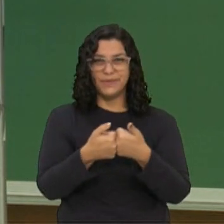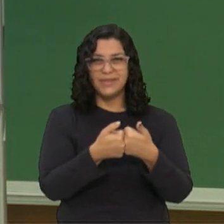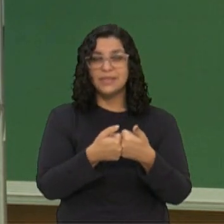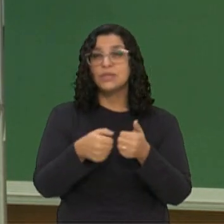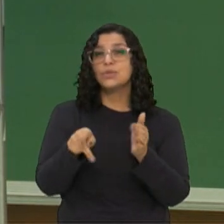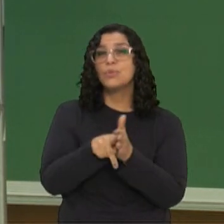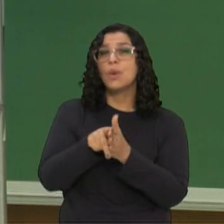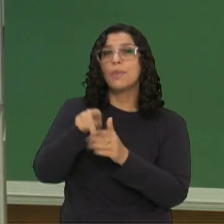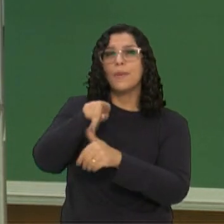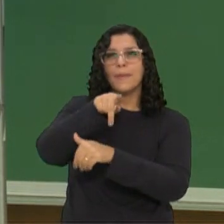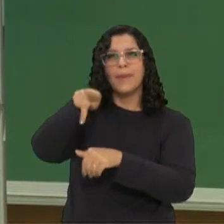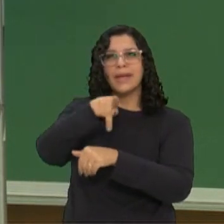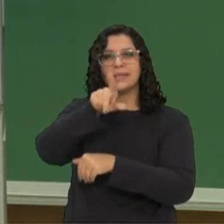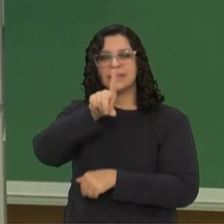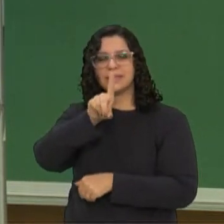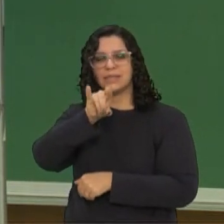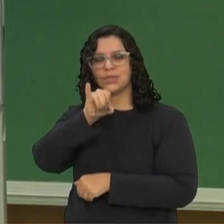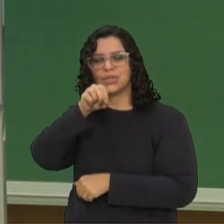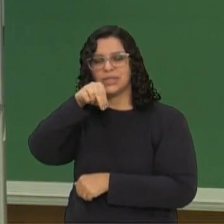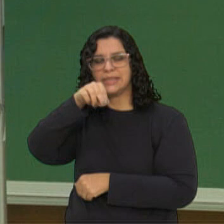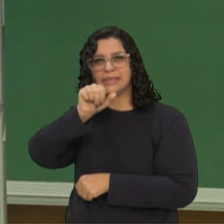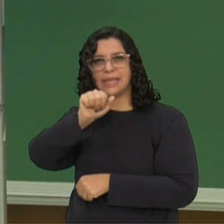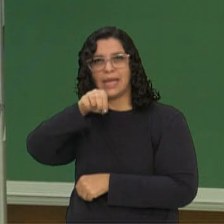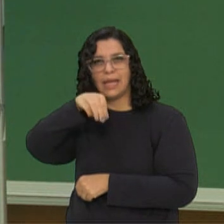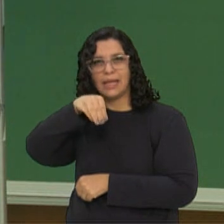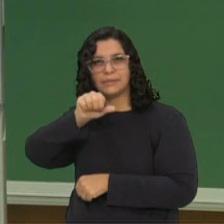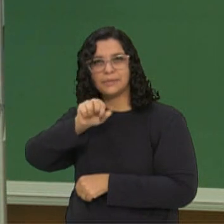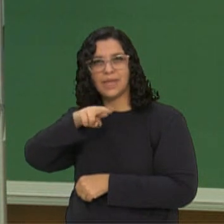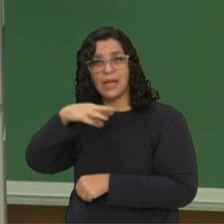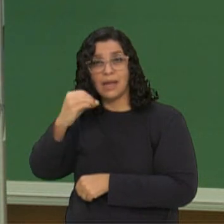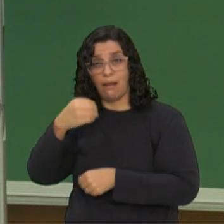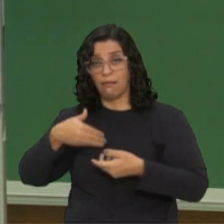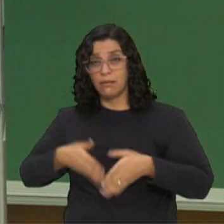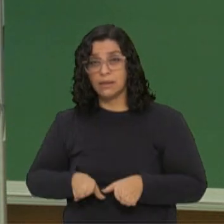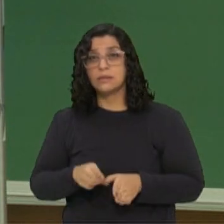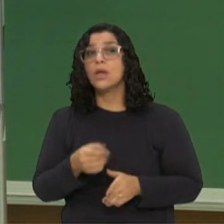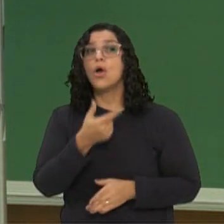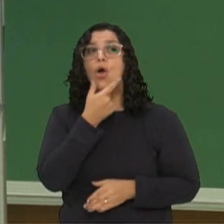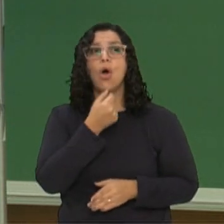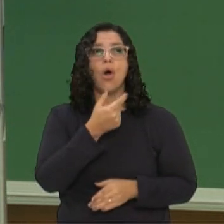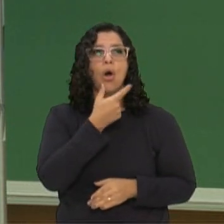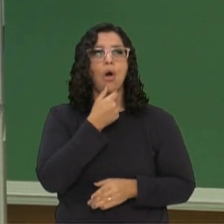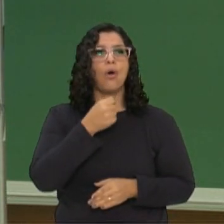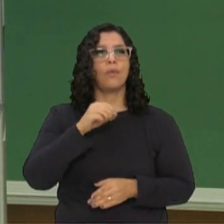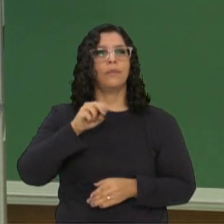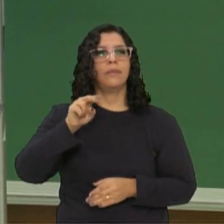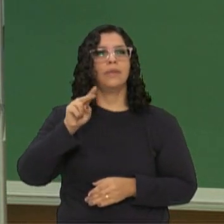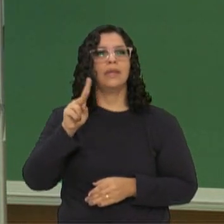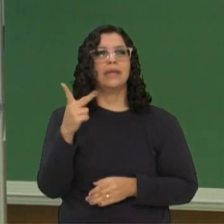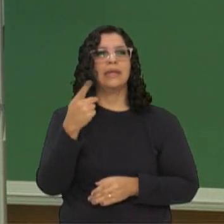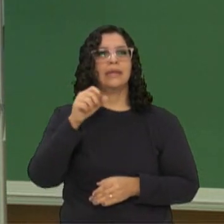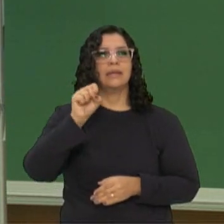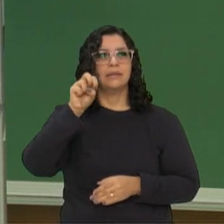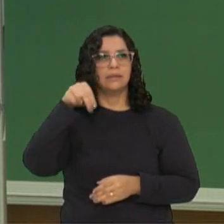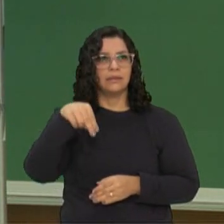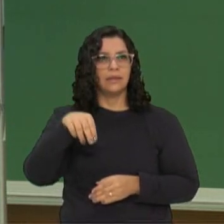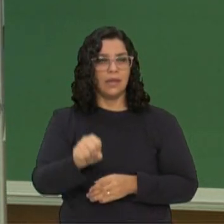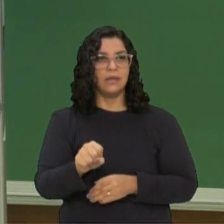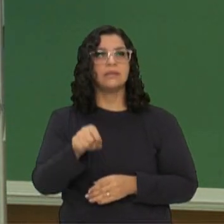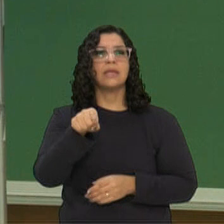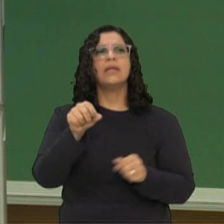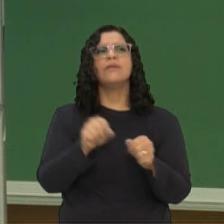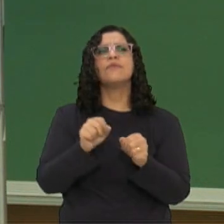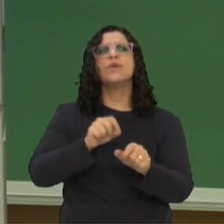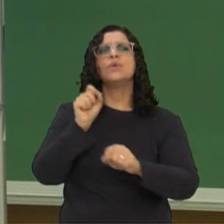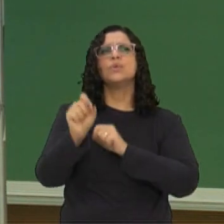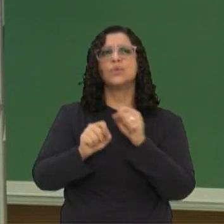aqui. Em 1820, o Oersted, ele